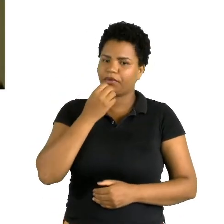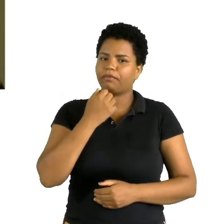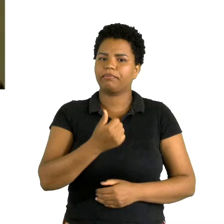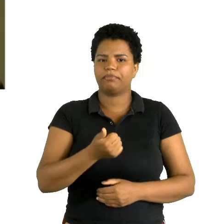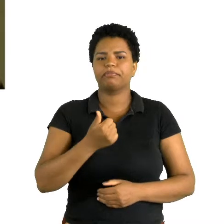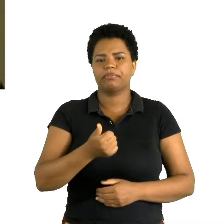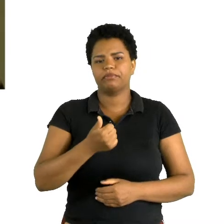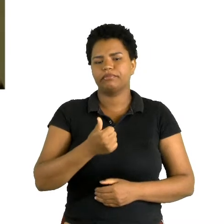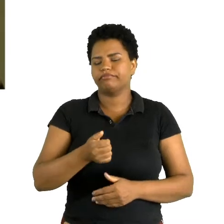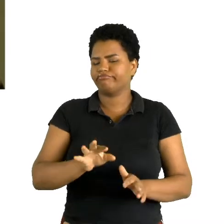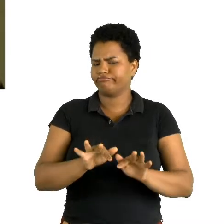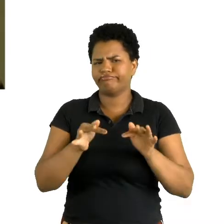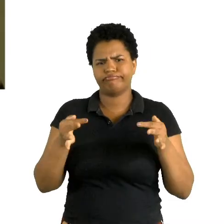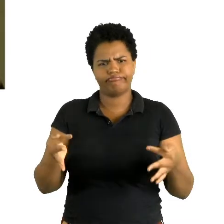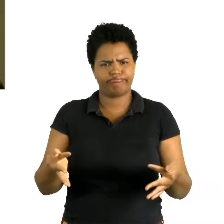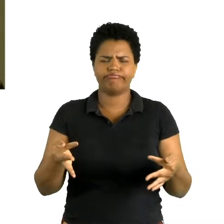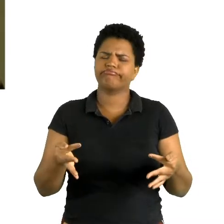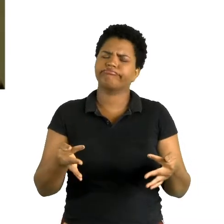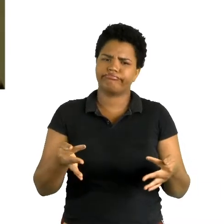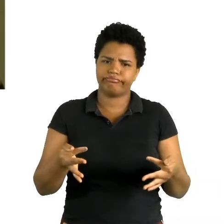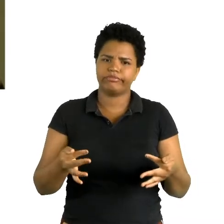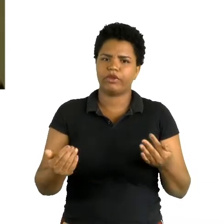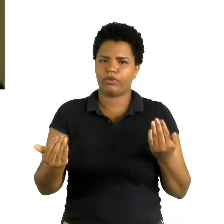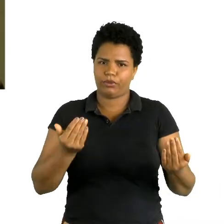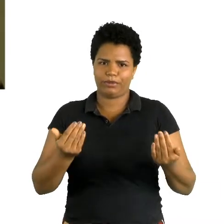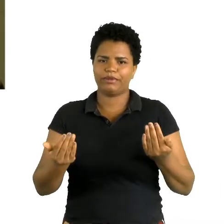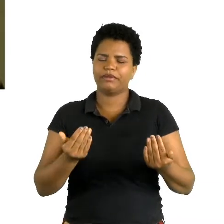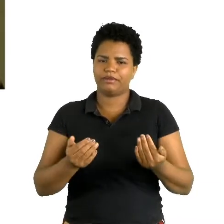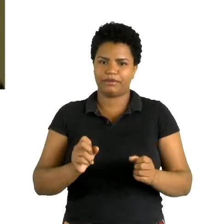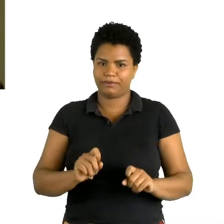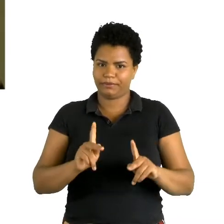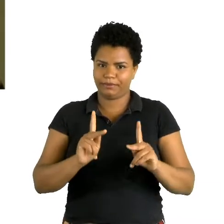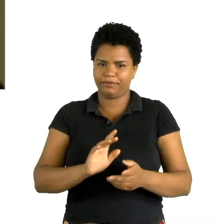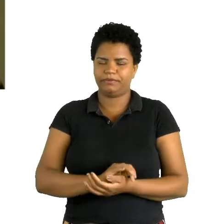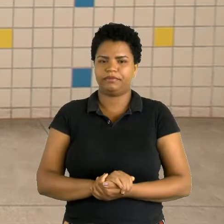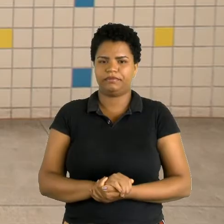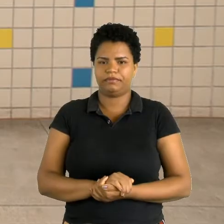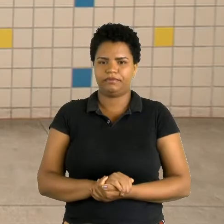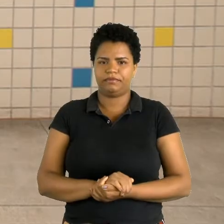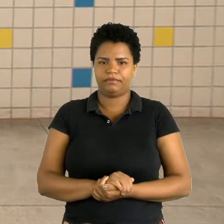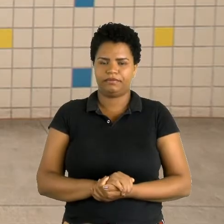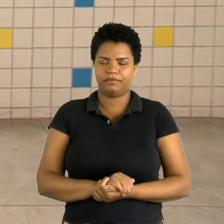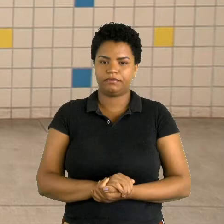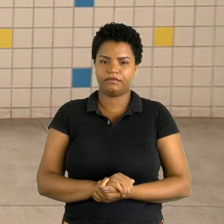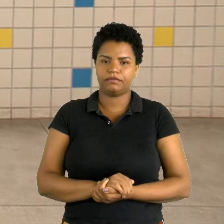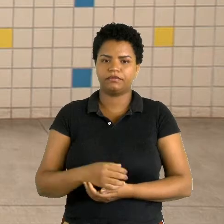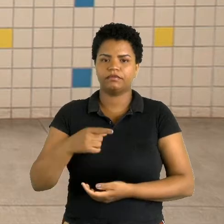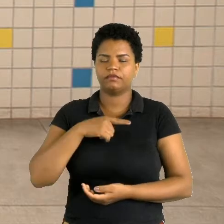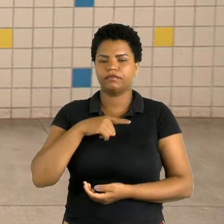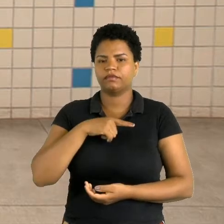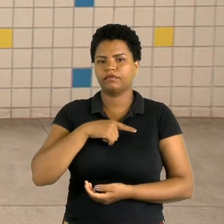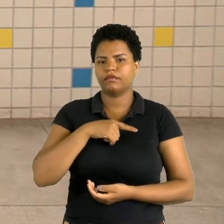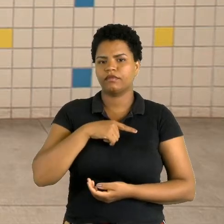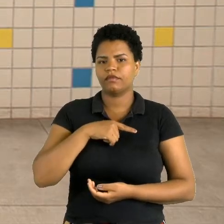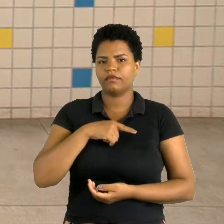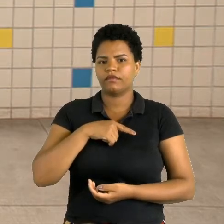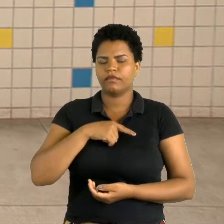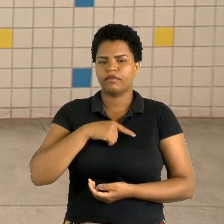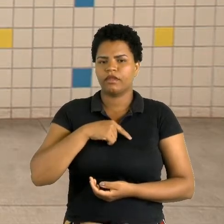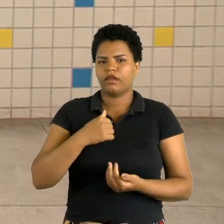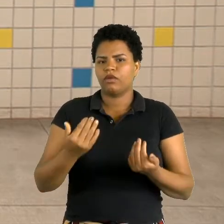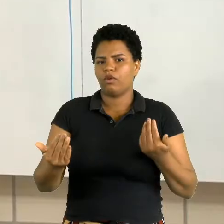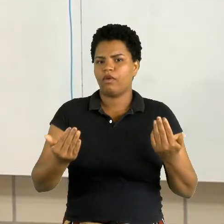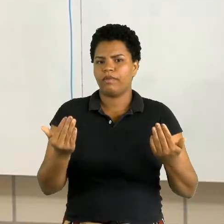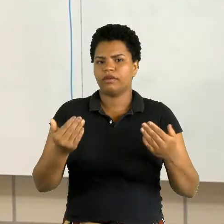é muito simples, esse grau comparativo, ok, guys? Aqui nós temos o grau de comparativo